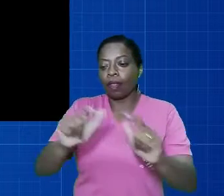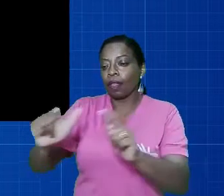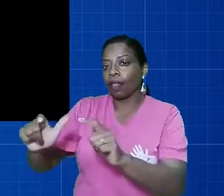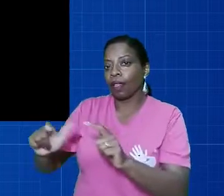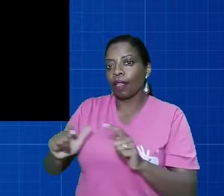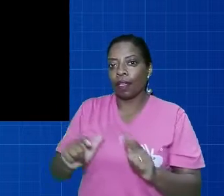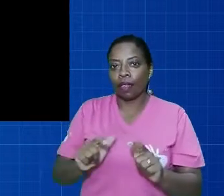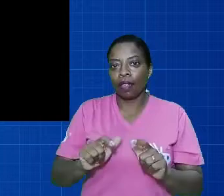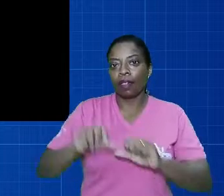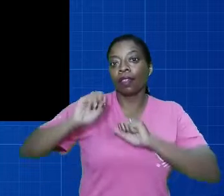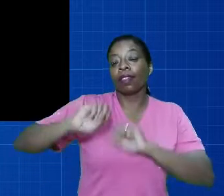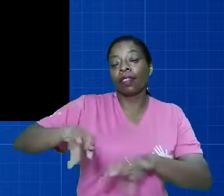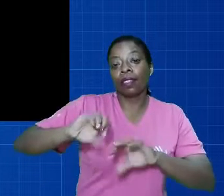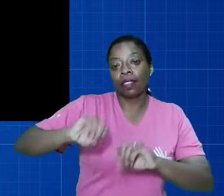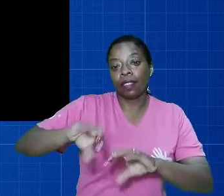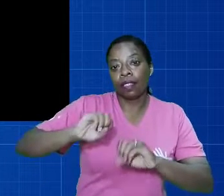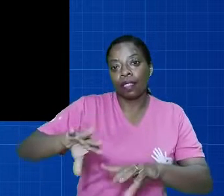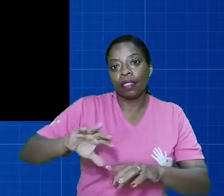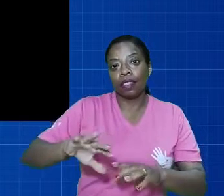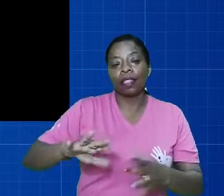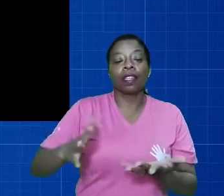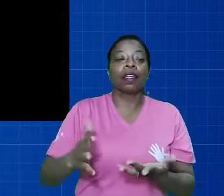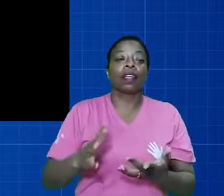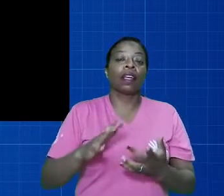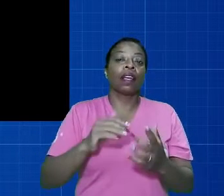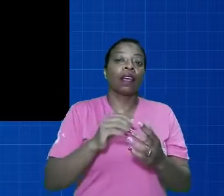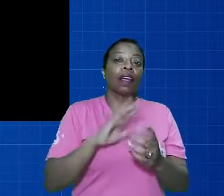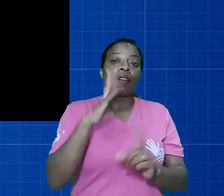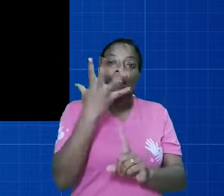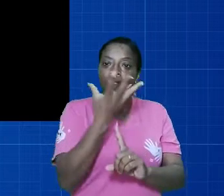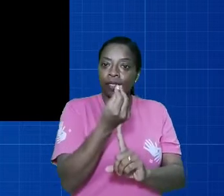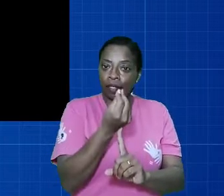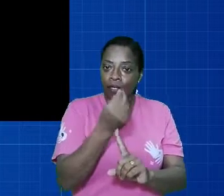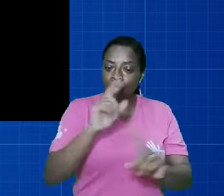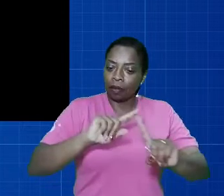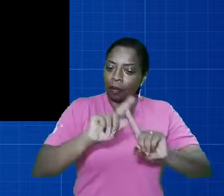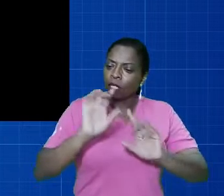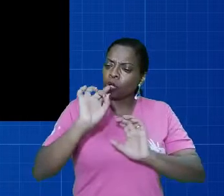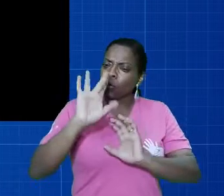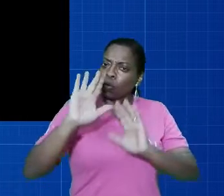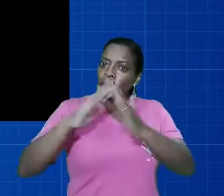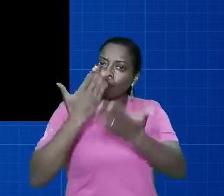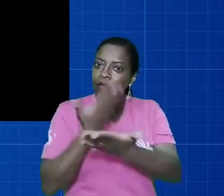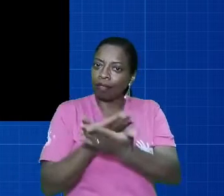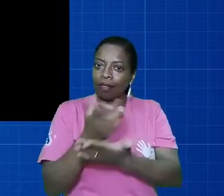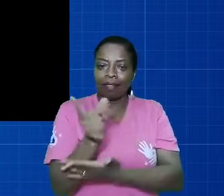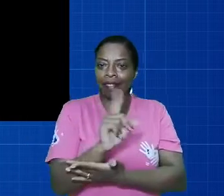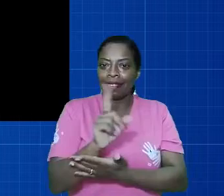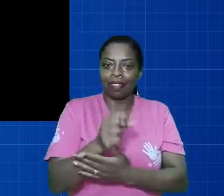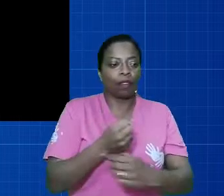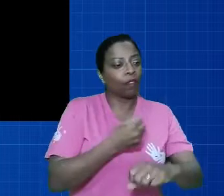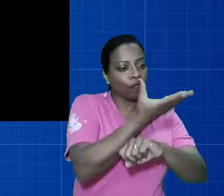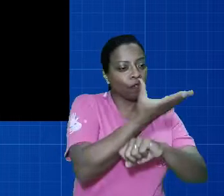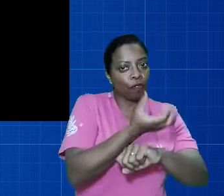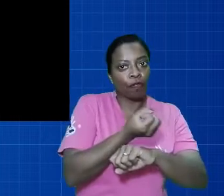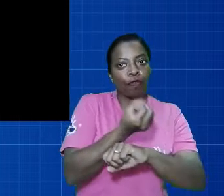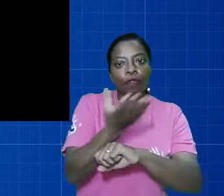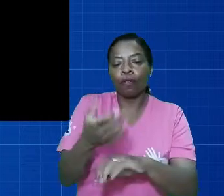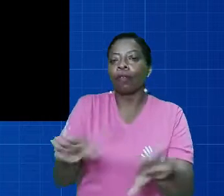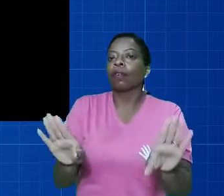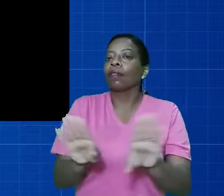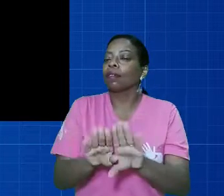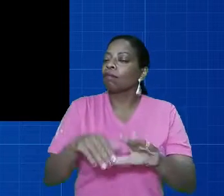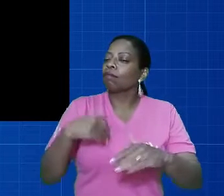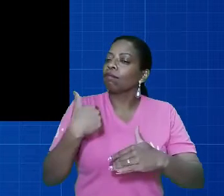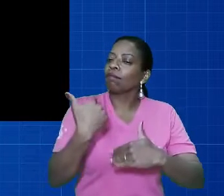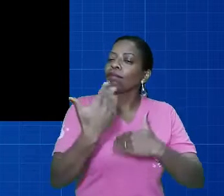do ensino de arte não escolarizados, né, vai surgir com muita força e vai ser uma tendência que permanece